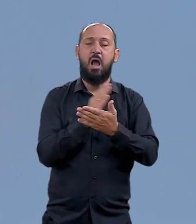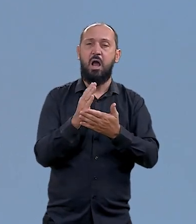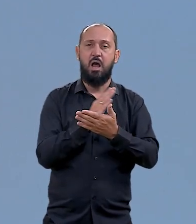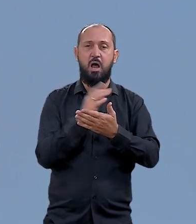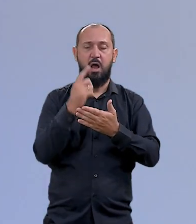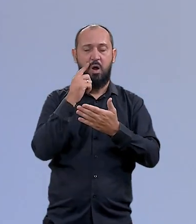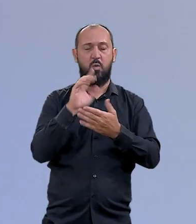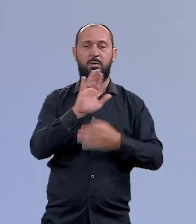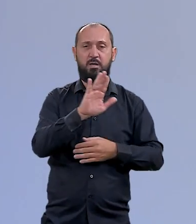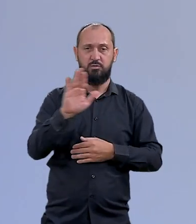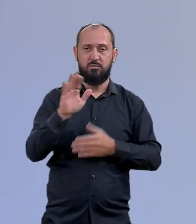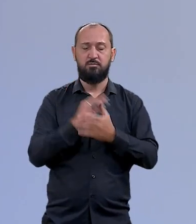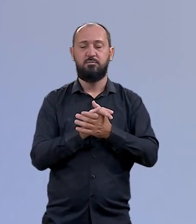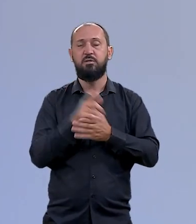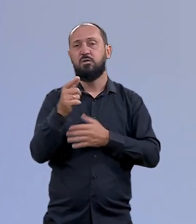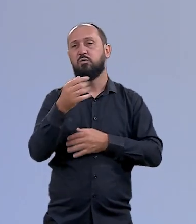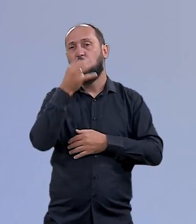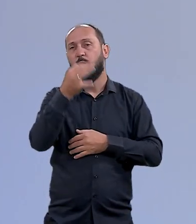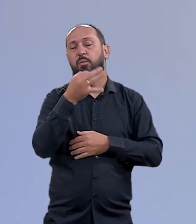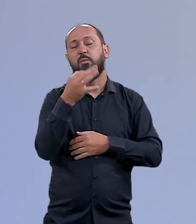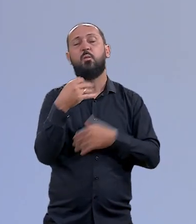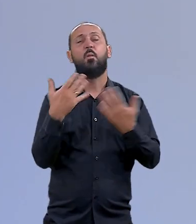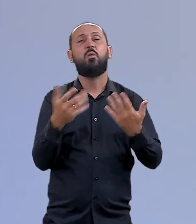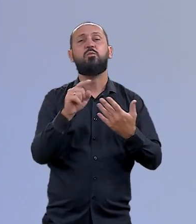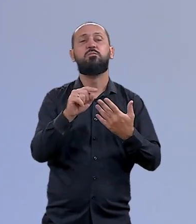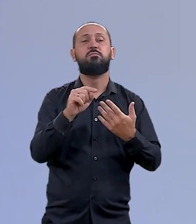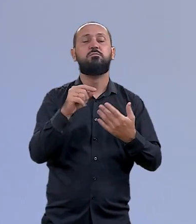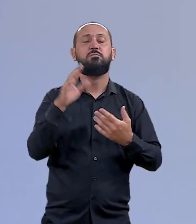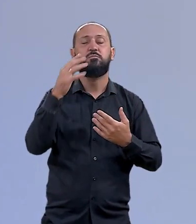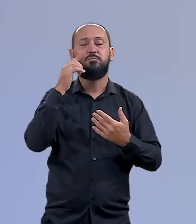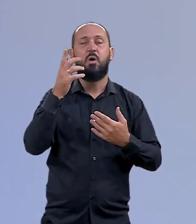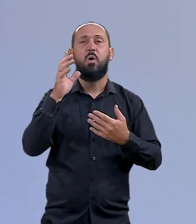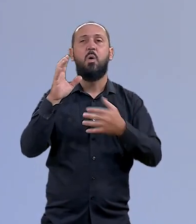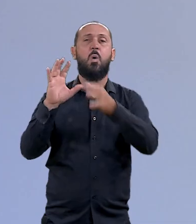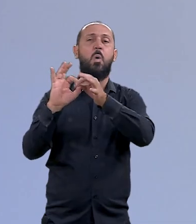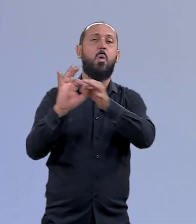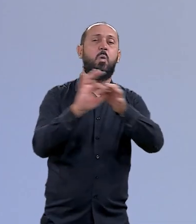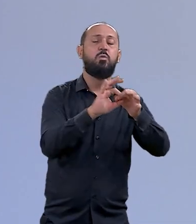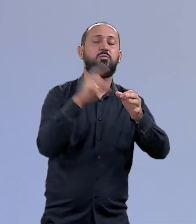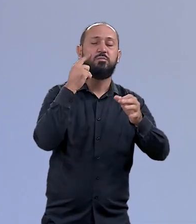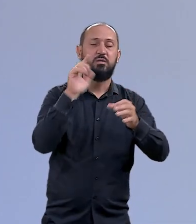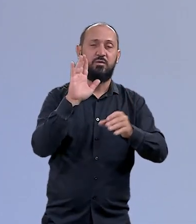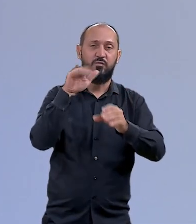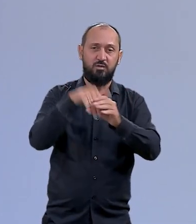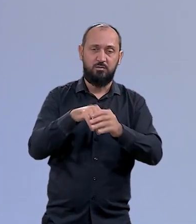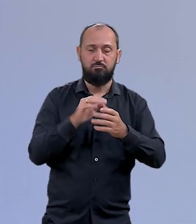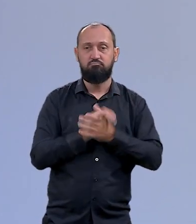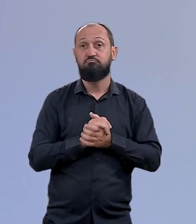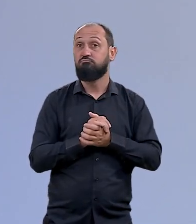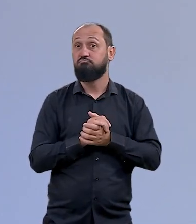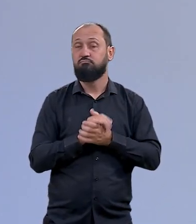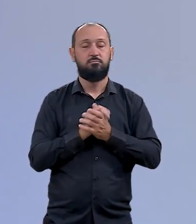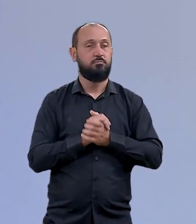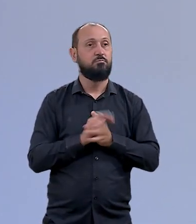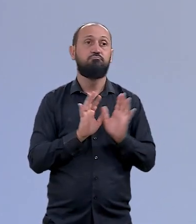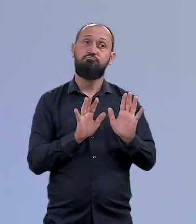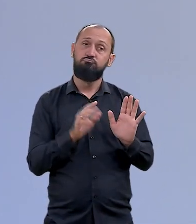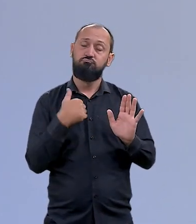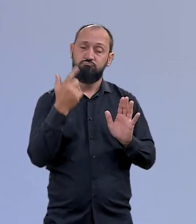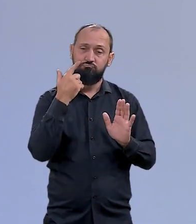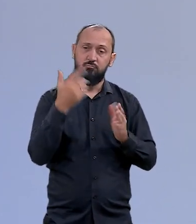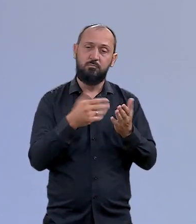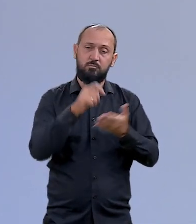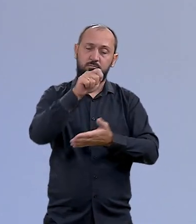votação? Olha, a promulgação agora, o Supremo com certeza vai sofrer a provocação por algum partido ou por